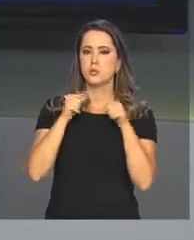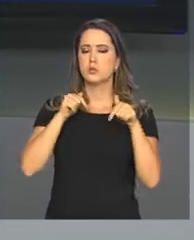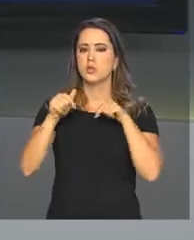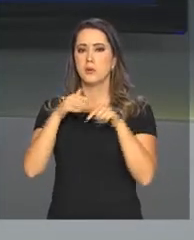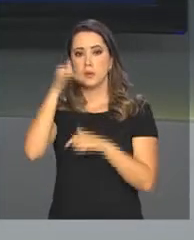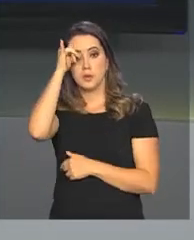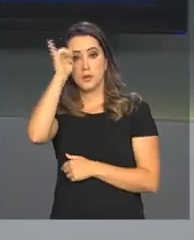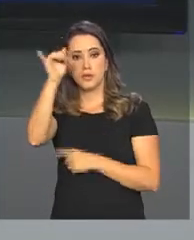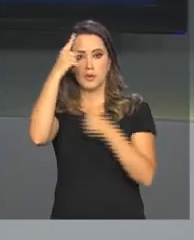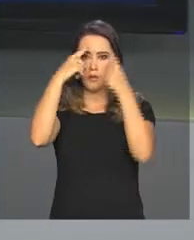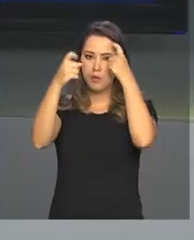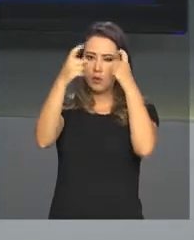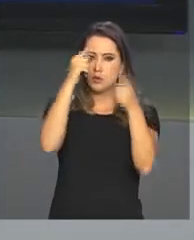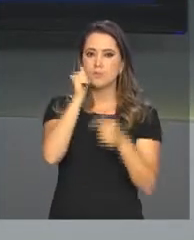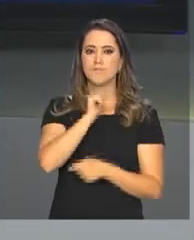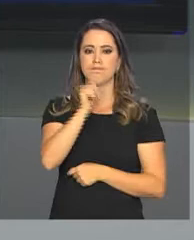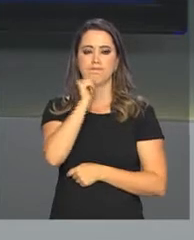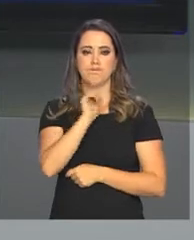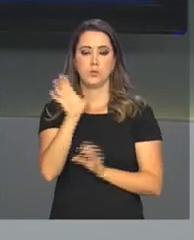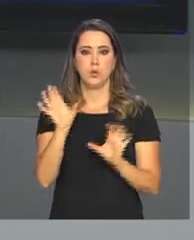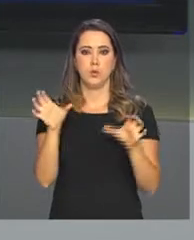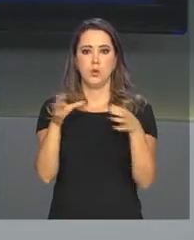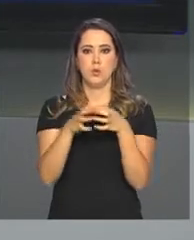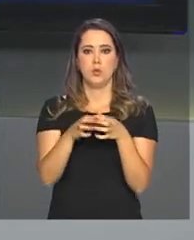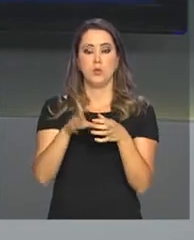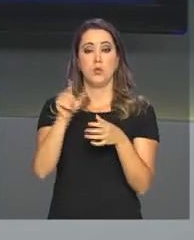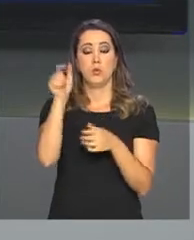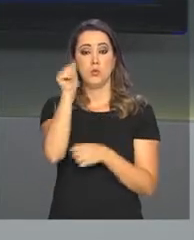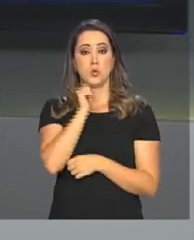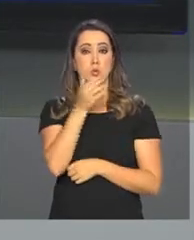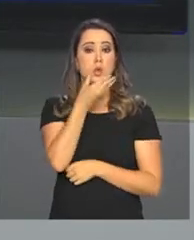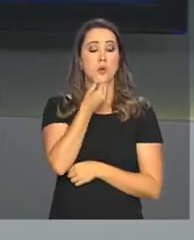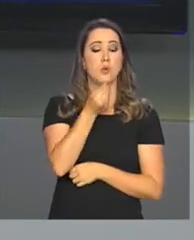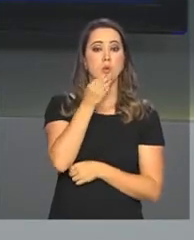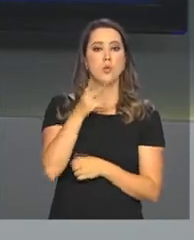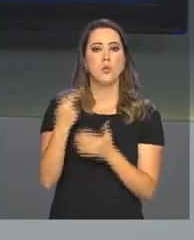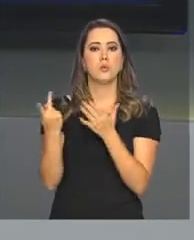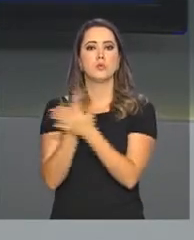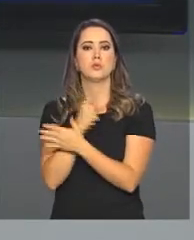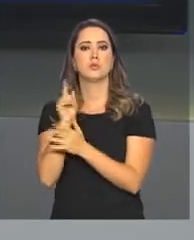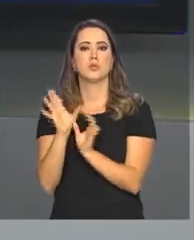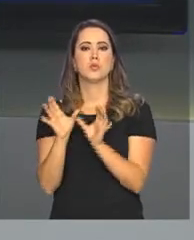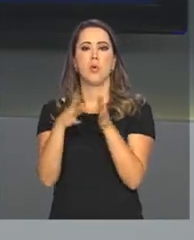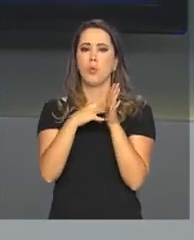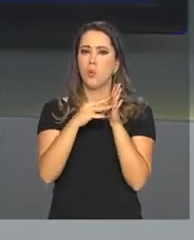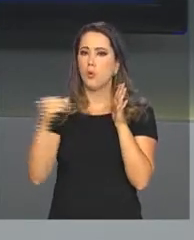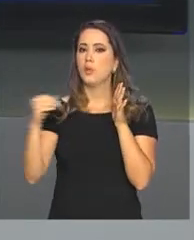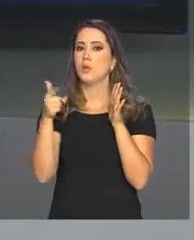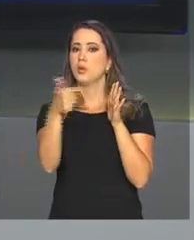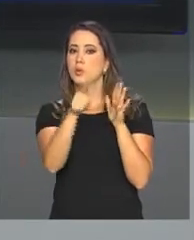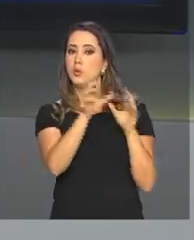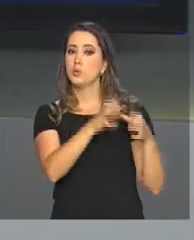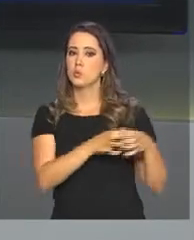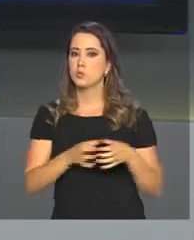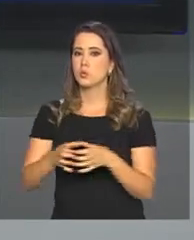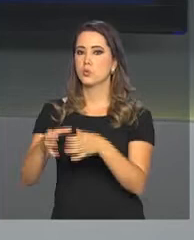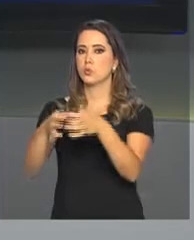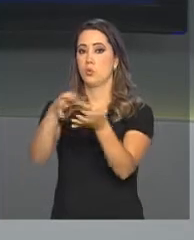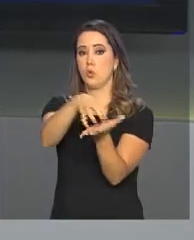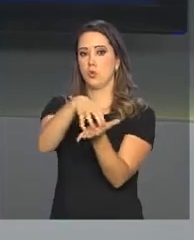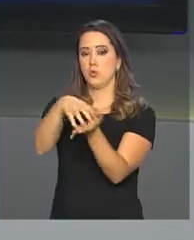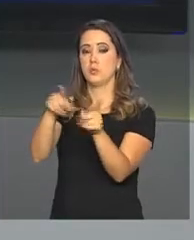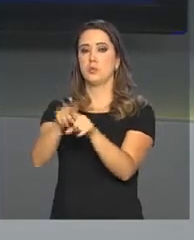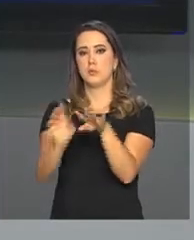de combate à violência contra a mulher o comitê de gênero vai funcionar como um modelo que pode ser replicado em outros órgãos e também